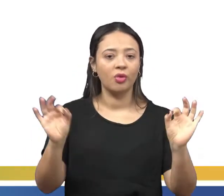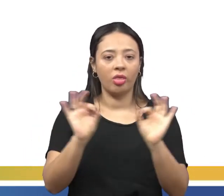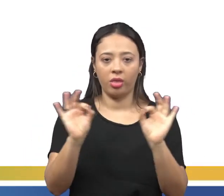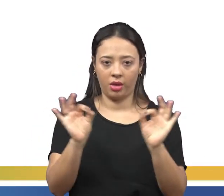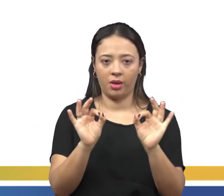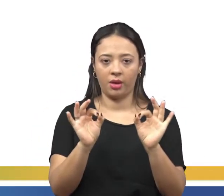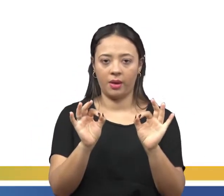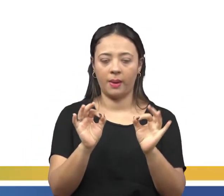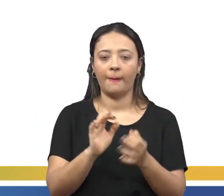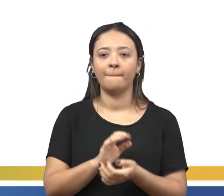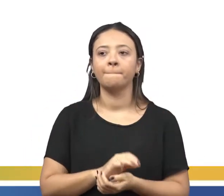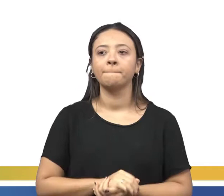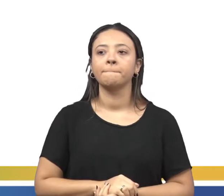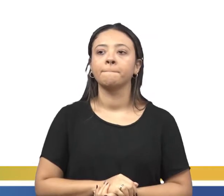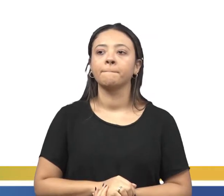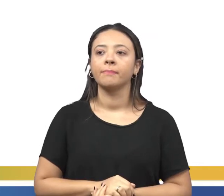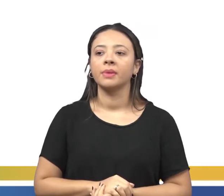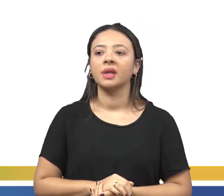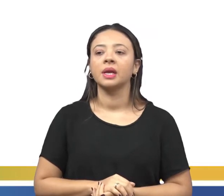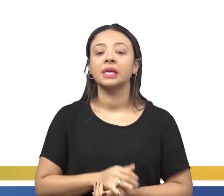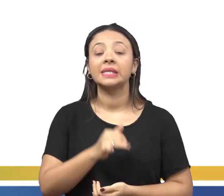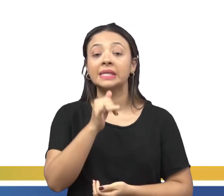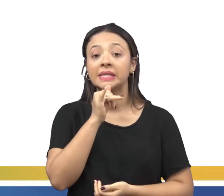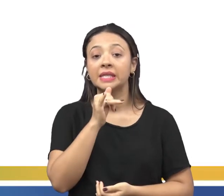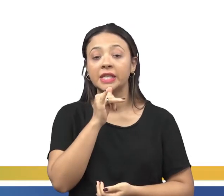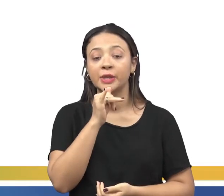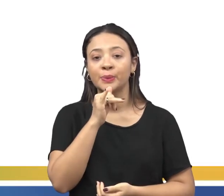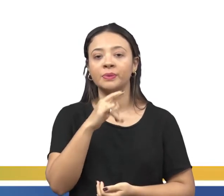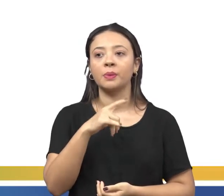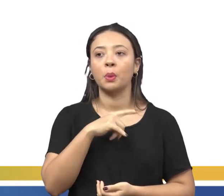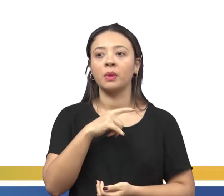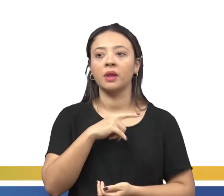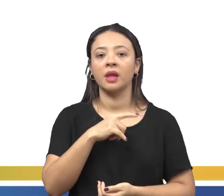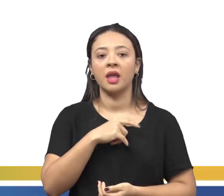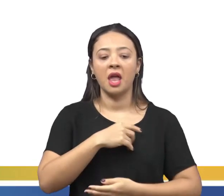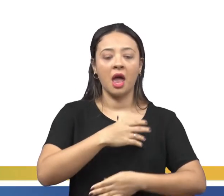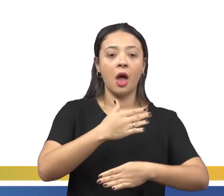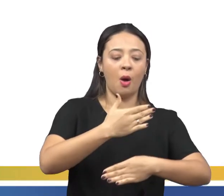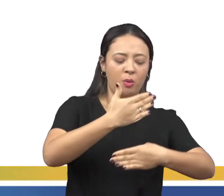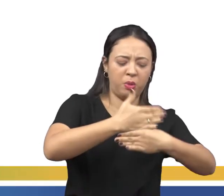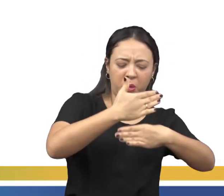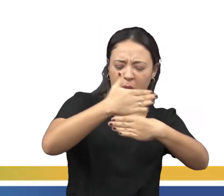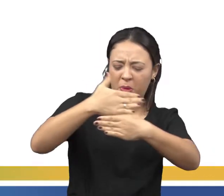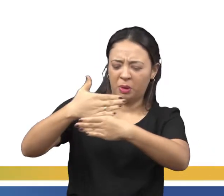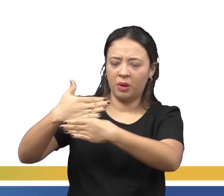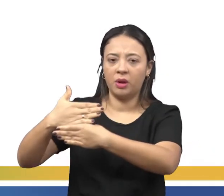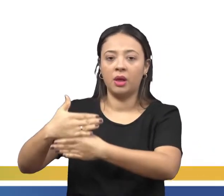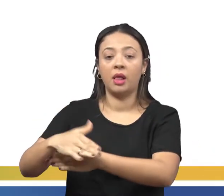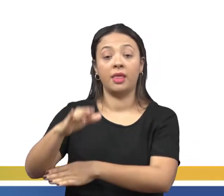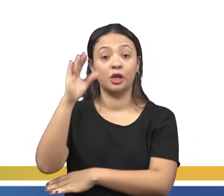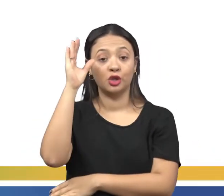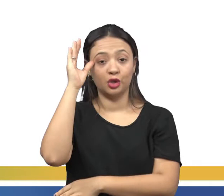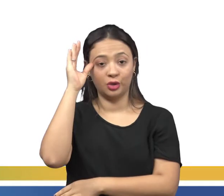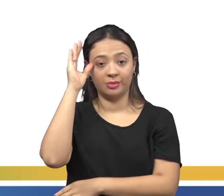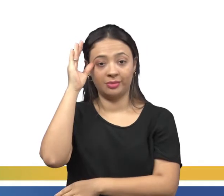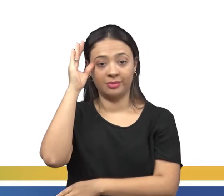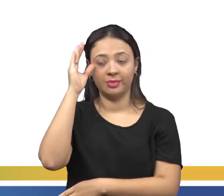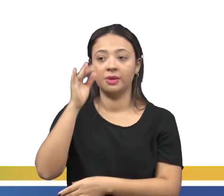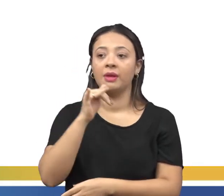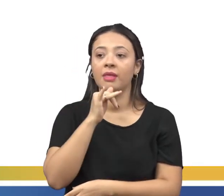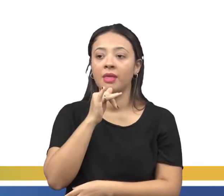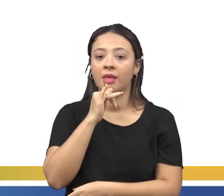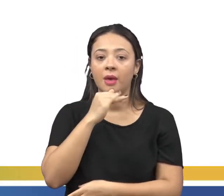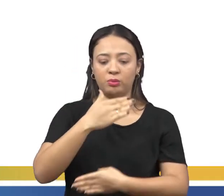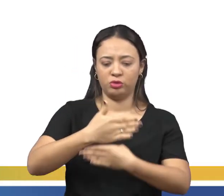paisagem natural. Podemos aqui, através de uma imagem da muralha da China, né, exemplificar um exemplo